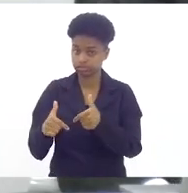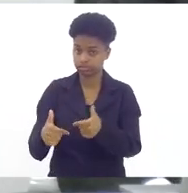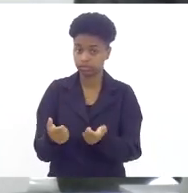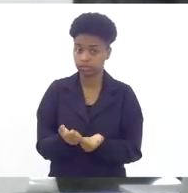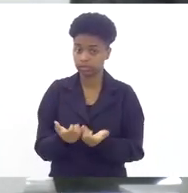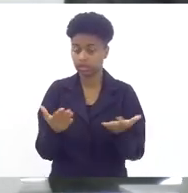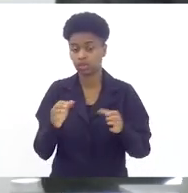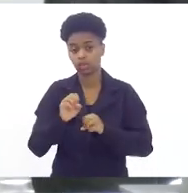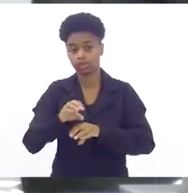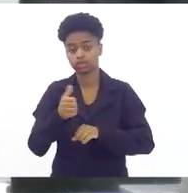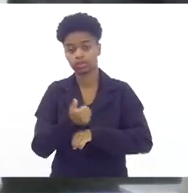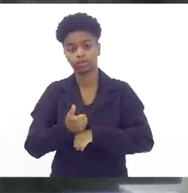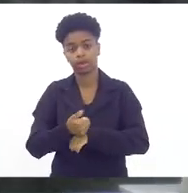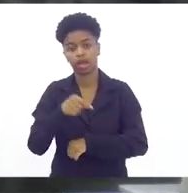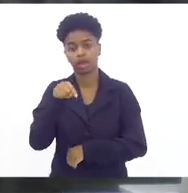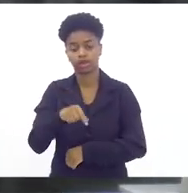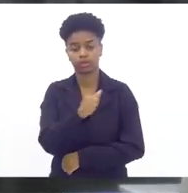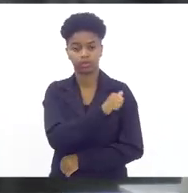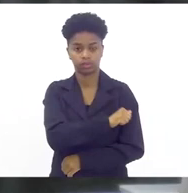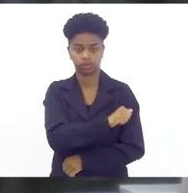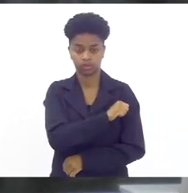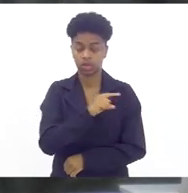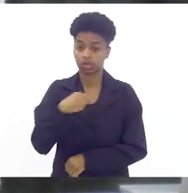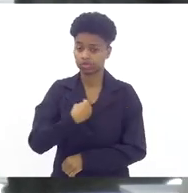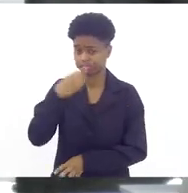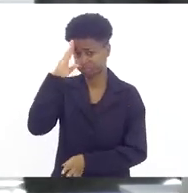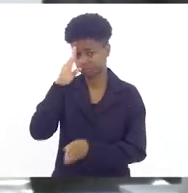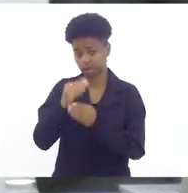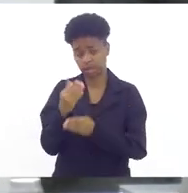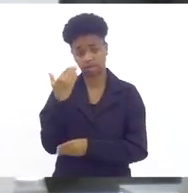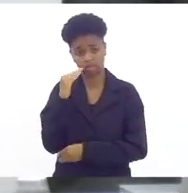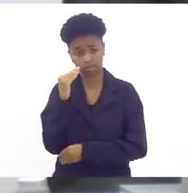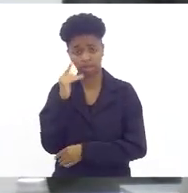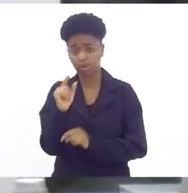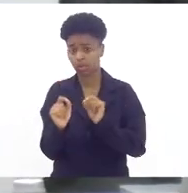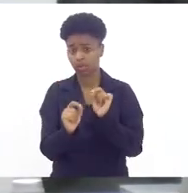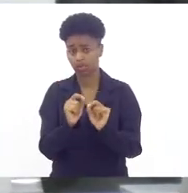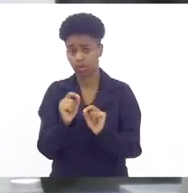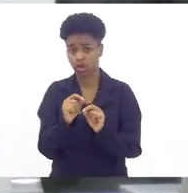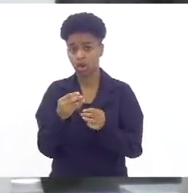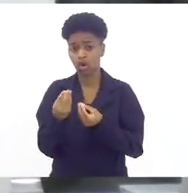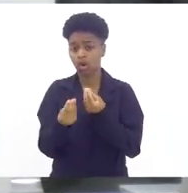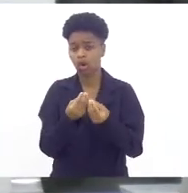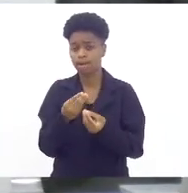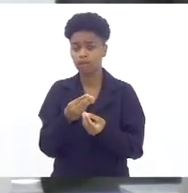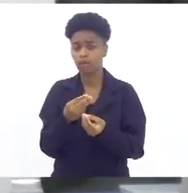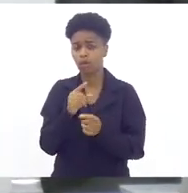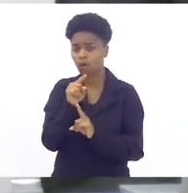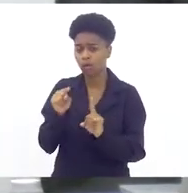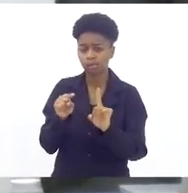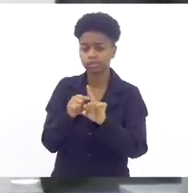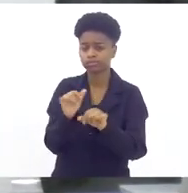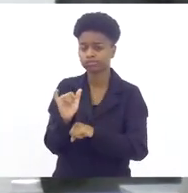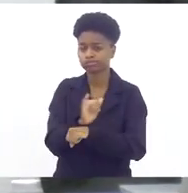profissional do Estado do Rio de Janeiro a gente entende a missão estratégica